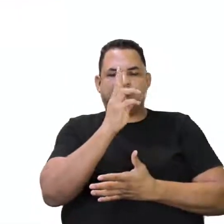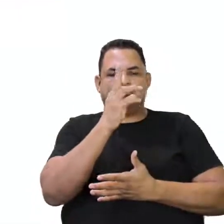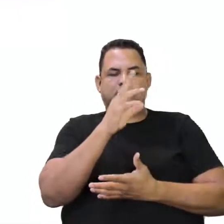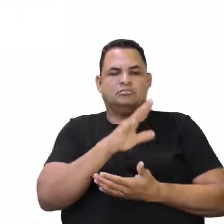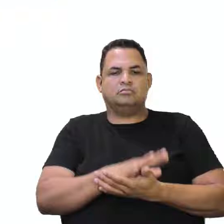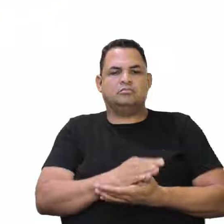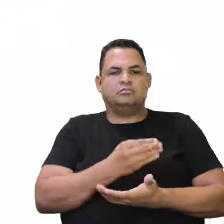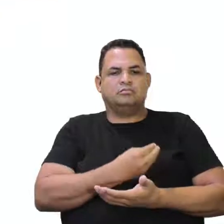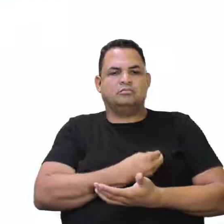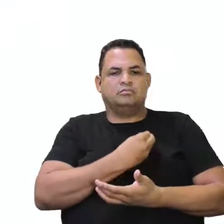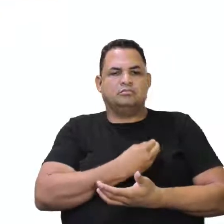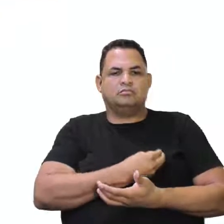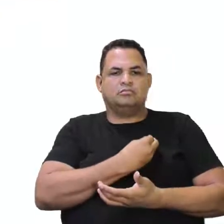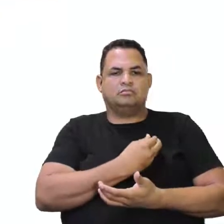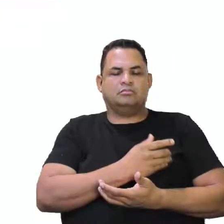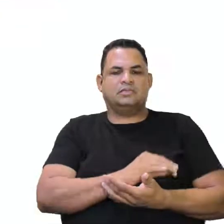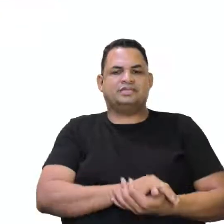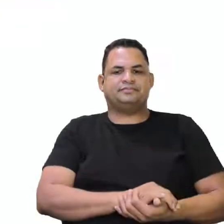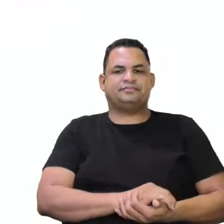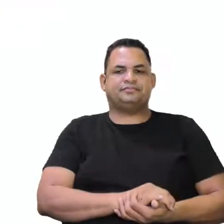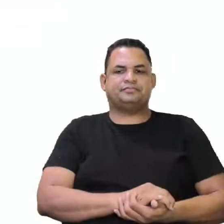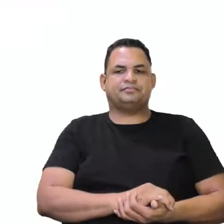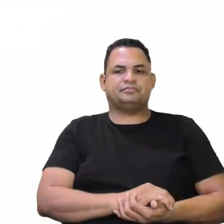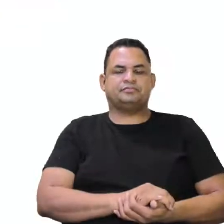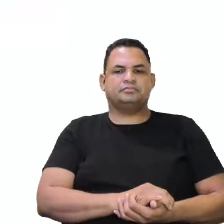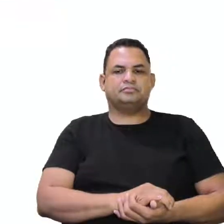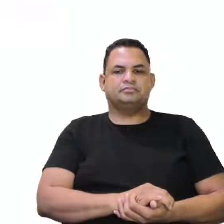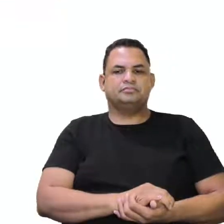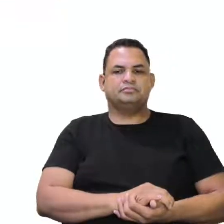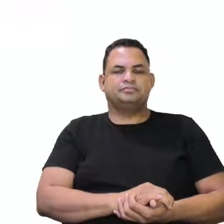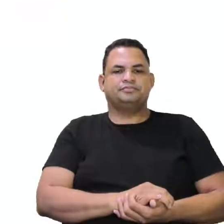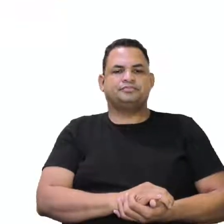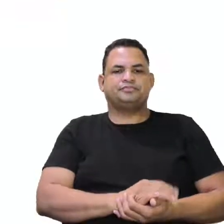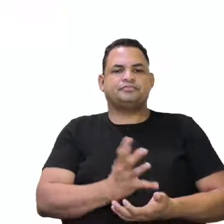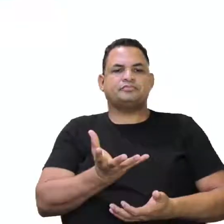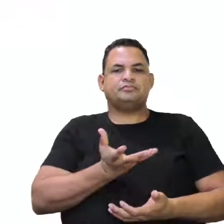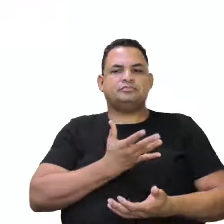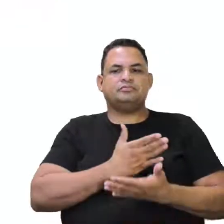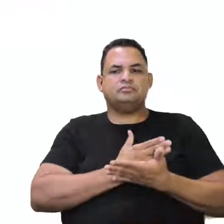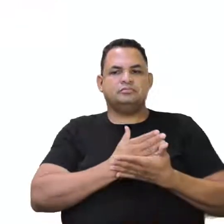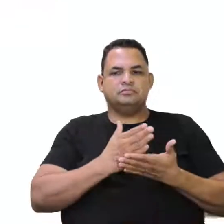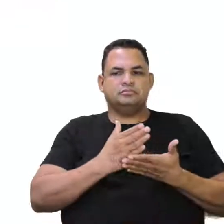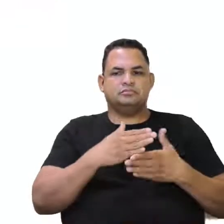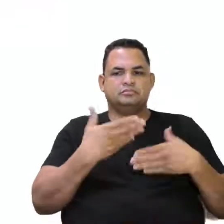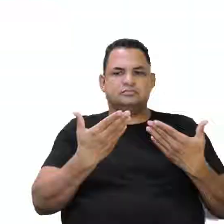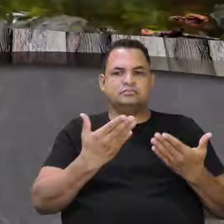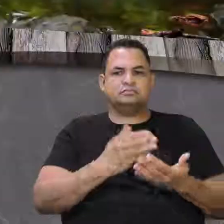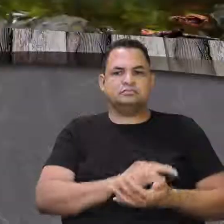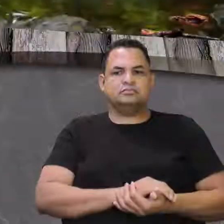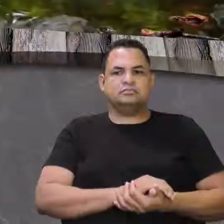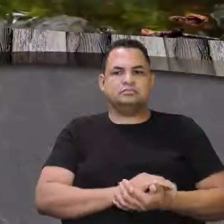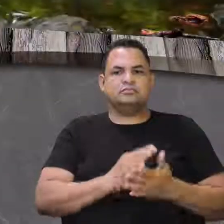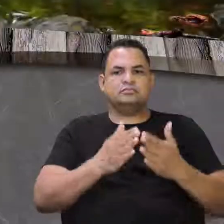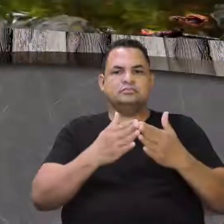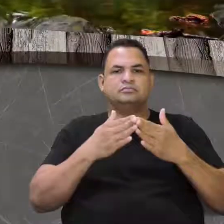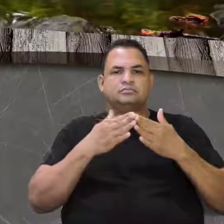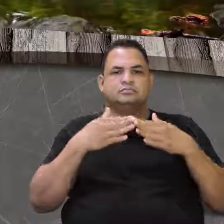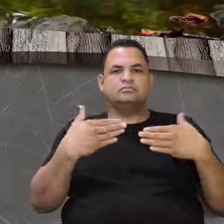que haja a manutenção da vida. Então, eu queria iniciar aqui em mim, por